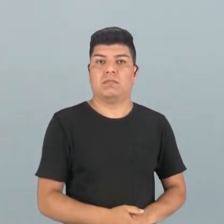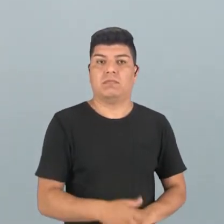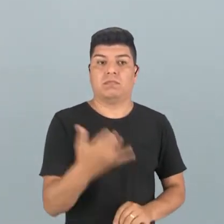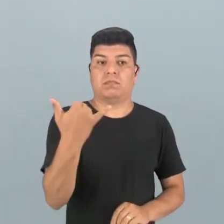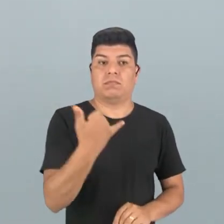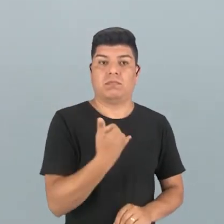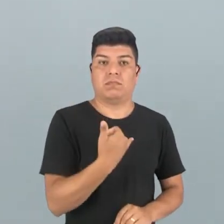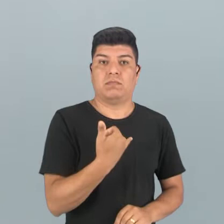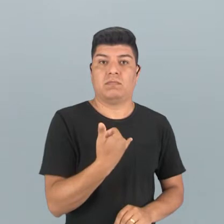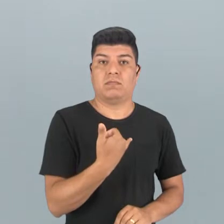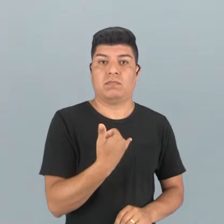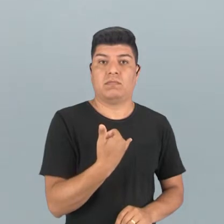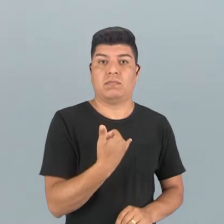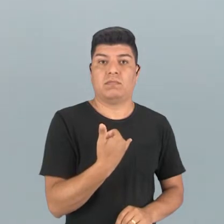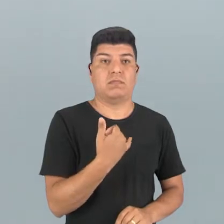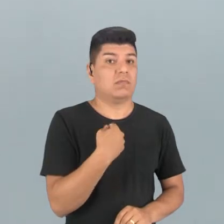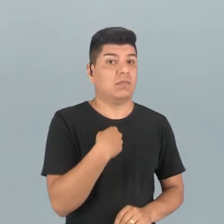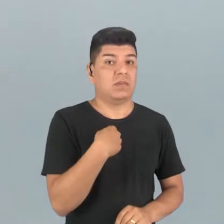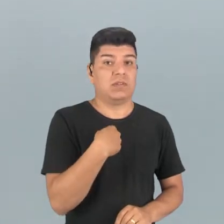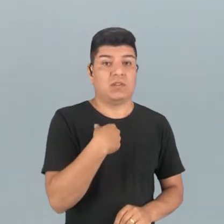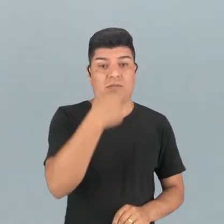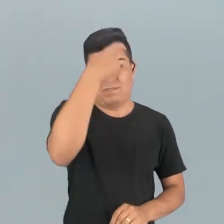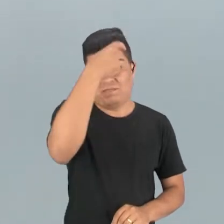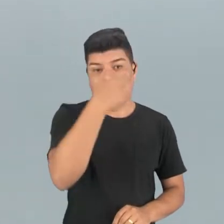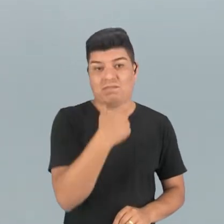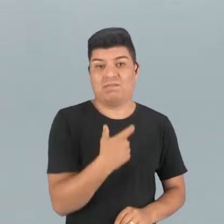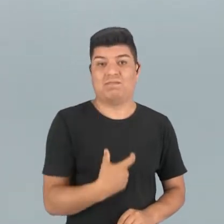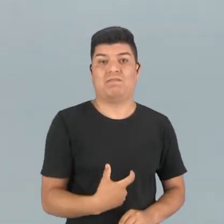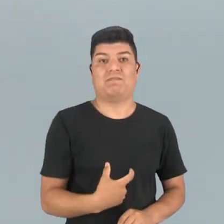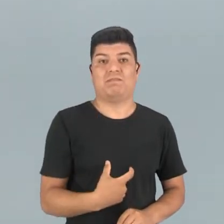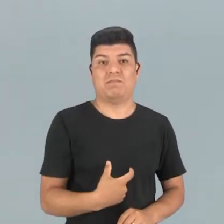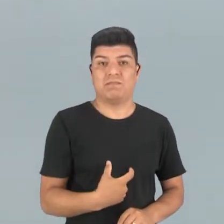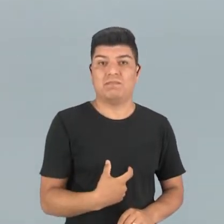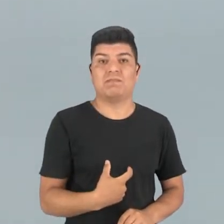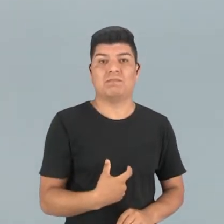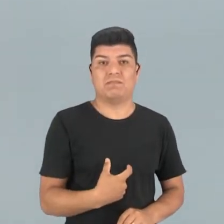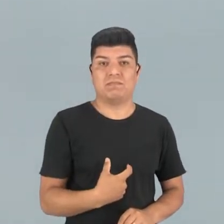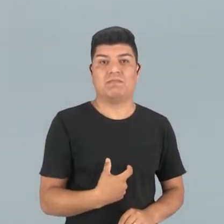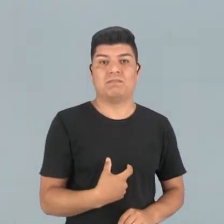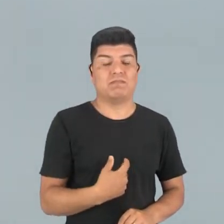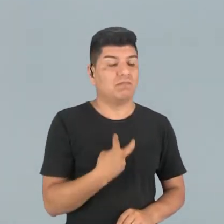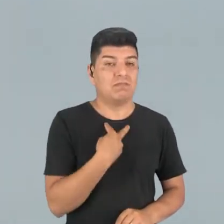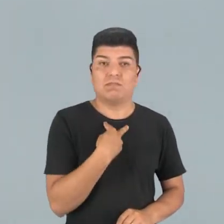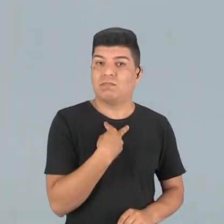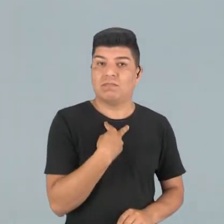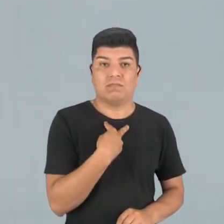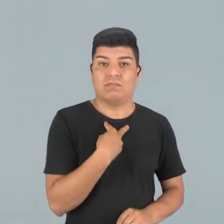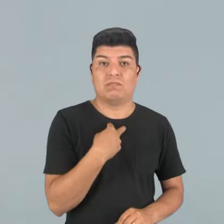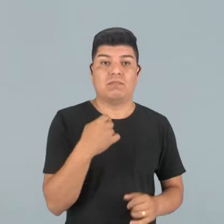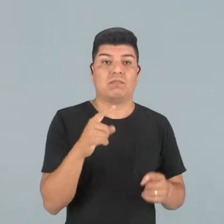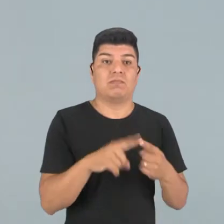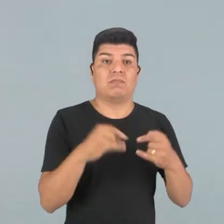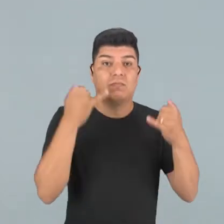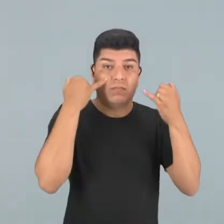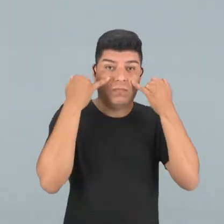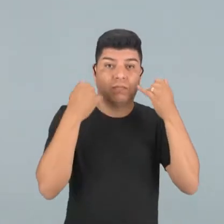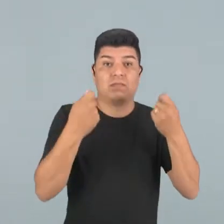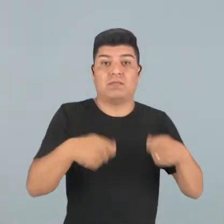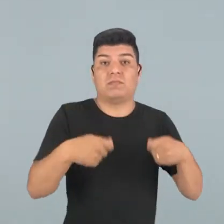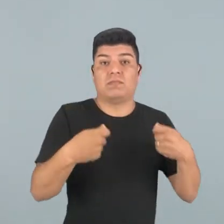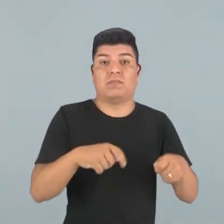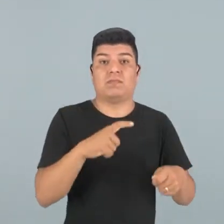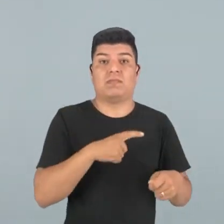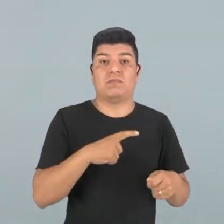falaram, né, me informaram que eu não tinha perfil, né? Que lá no anúncio tinha assim, que tinha que ter uma